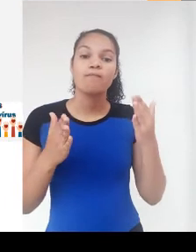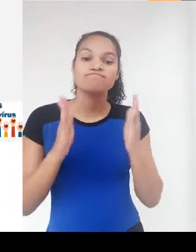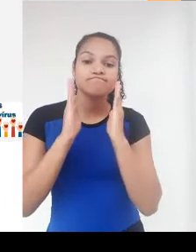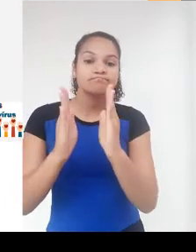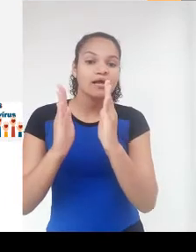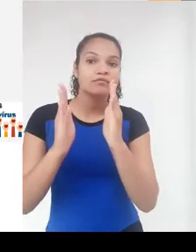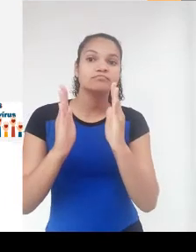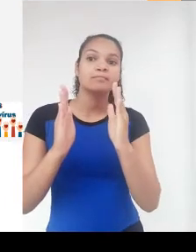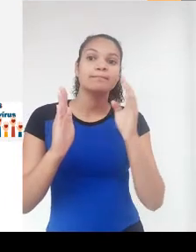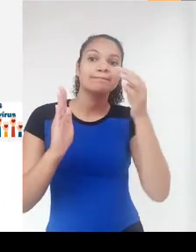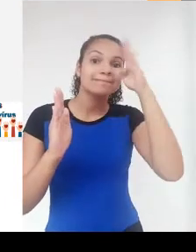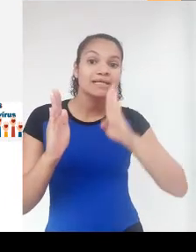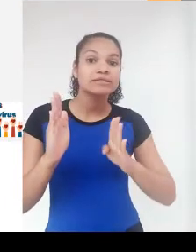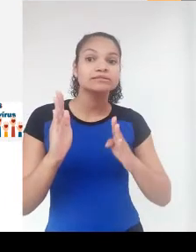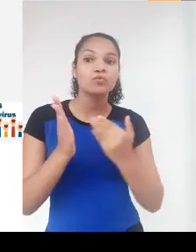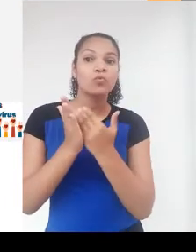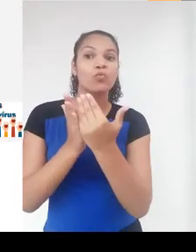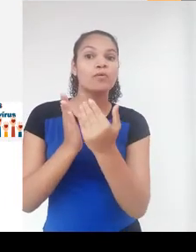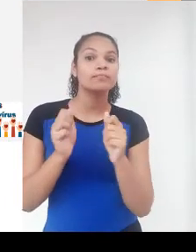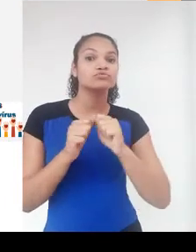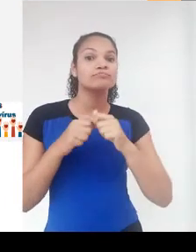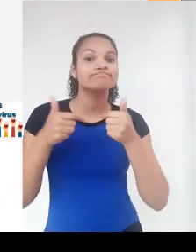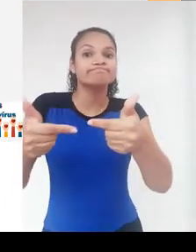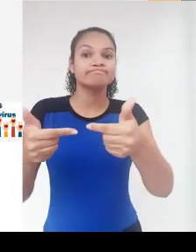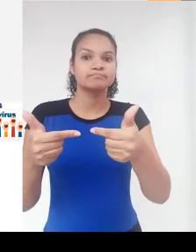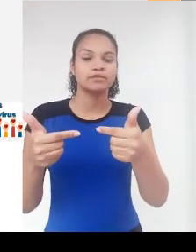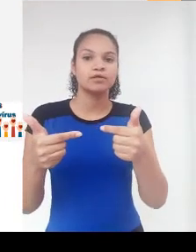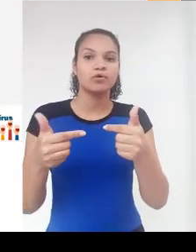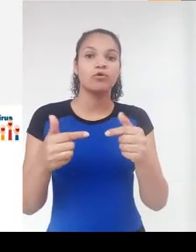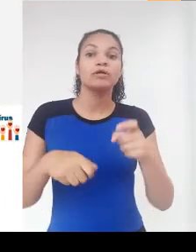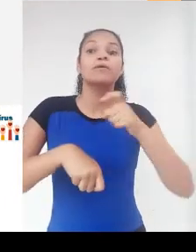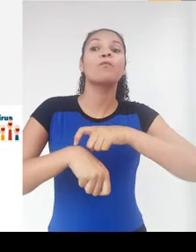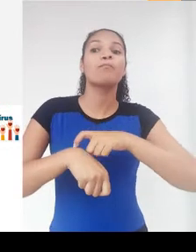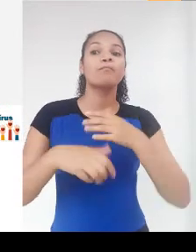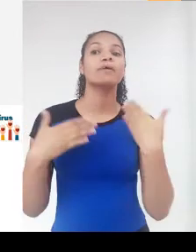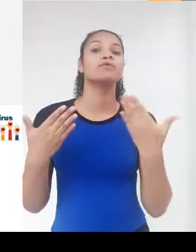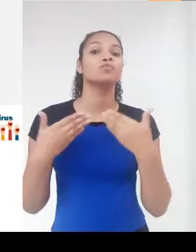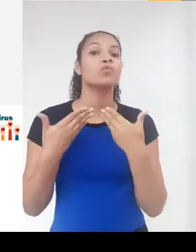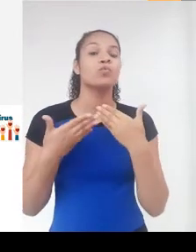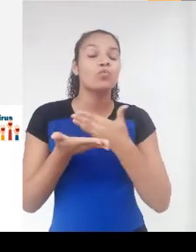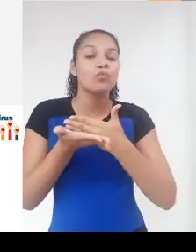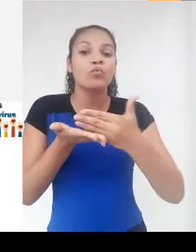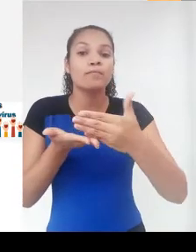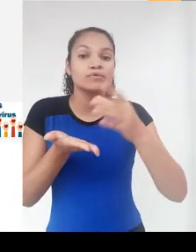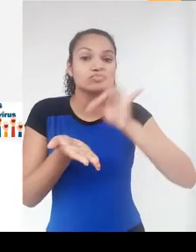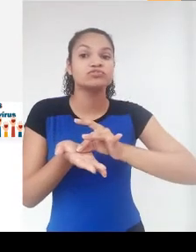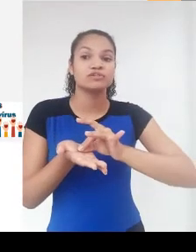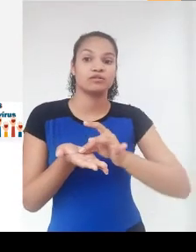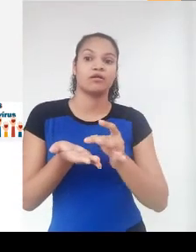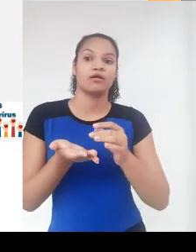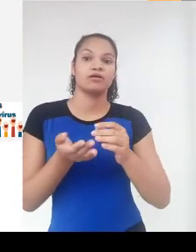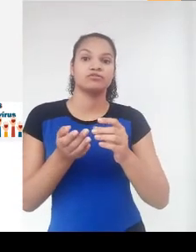dessa figura o Brasil tomou as suas medidas. Quando que foi encorajado, melhor dizendo, deixa eu voltar,